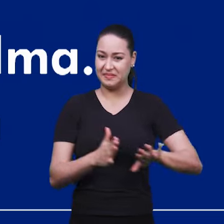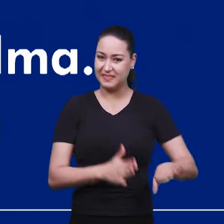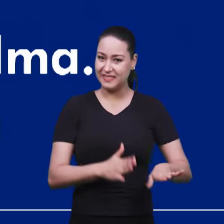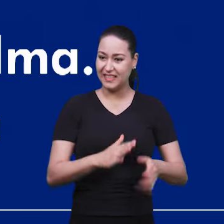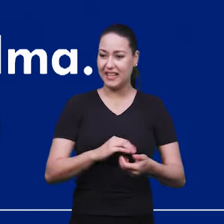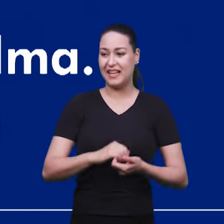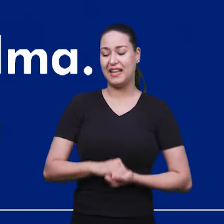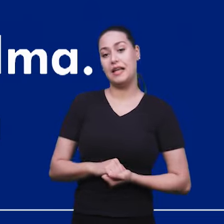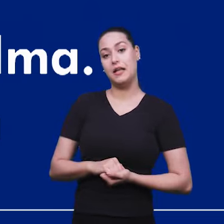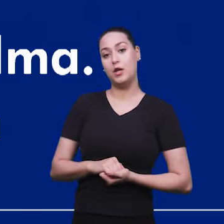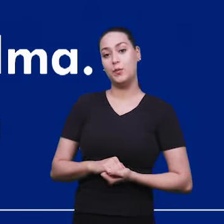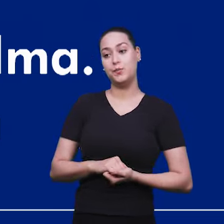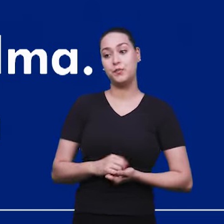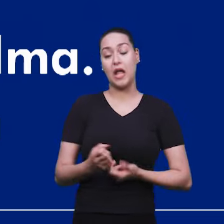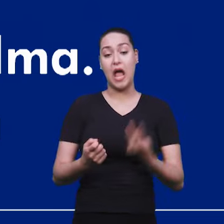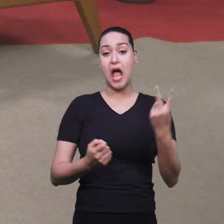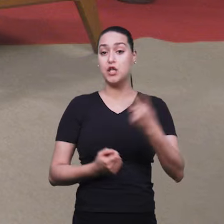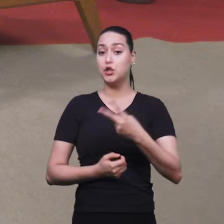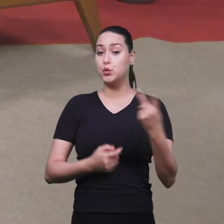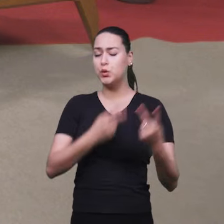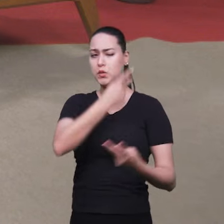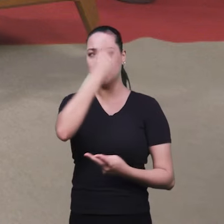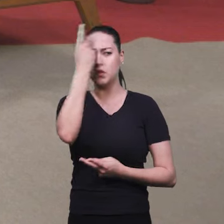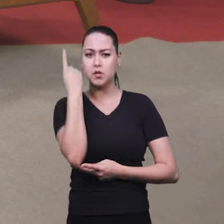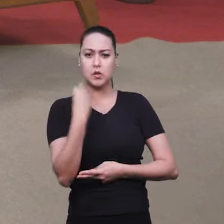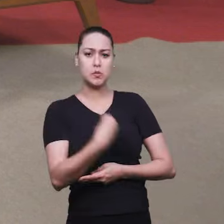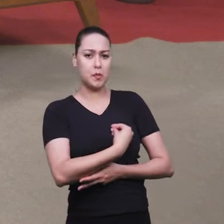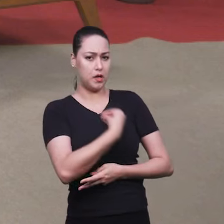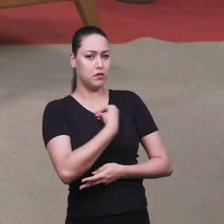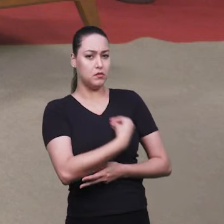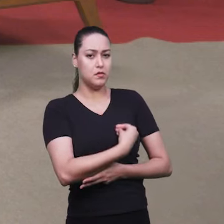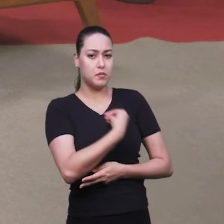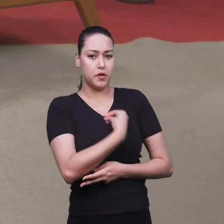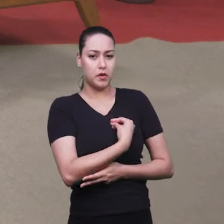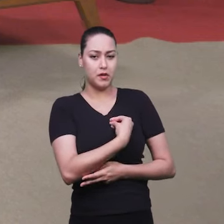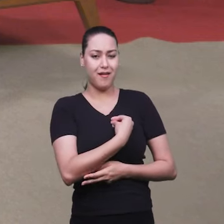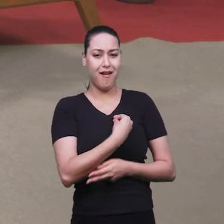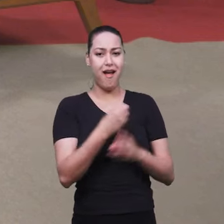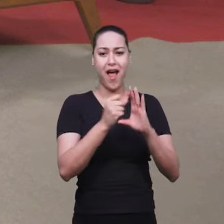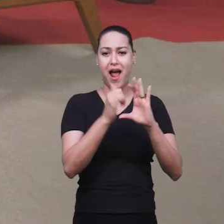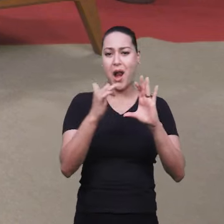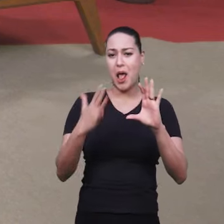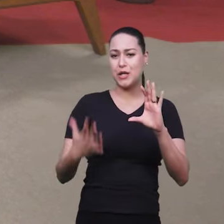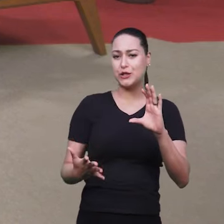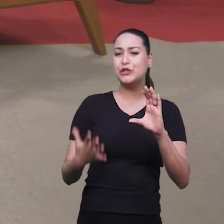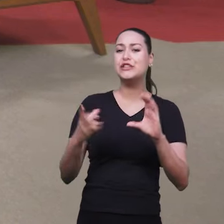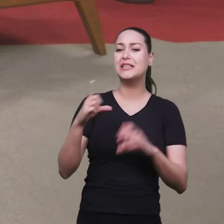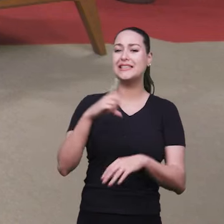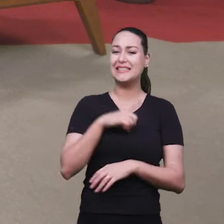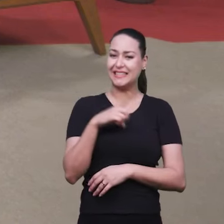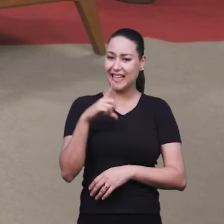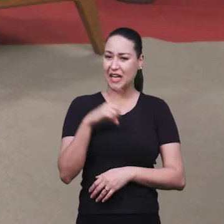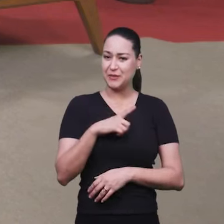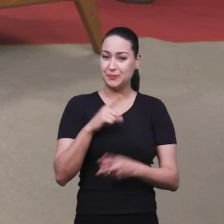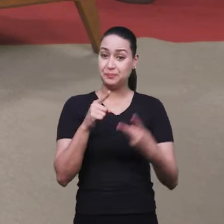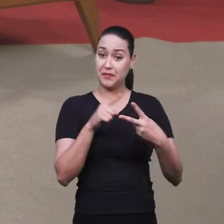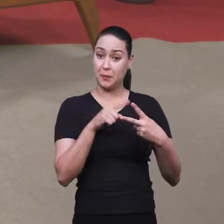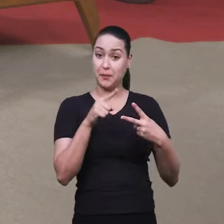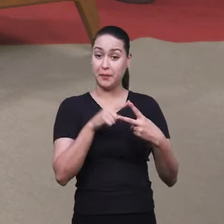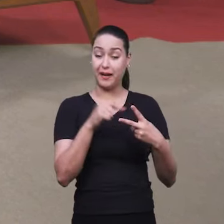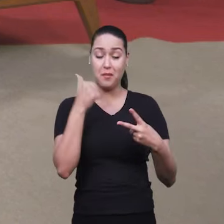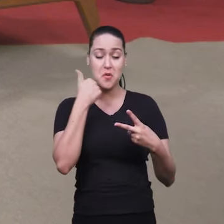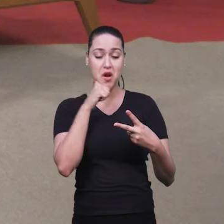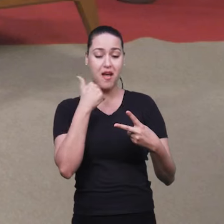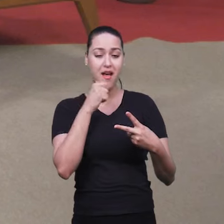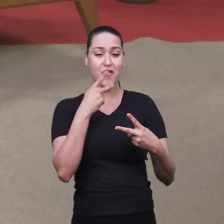que ambas as participações têm um mesmo aspecto. A primeira irmã